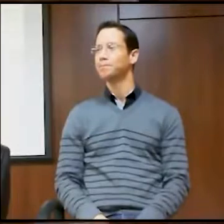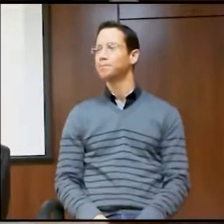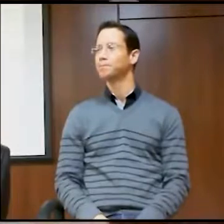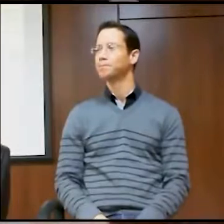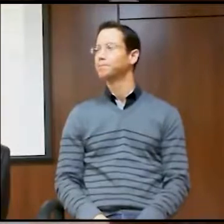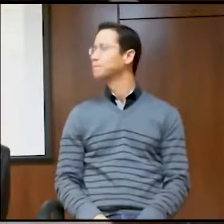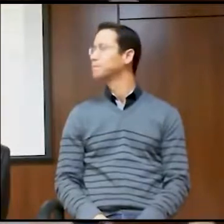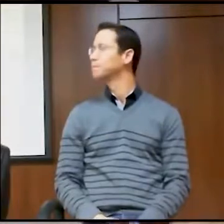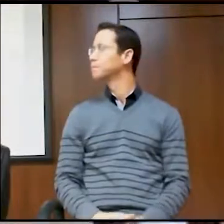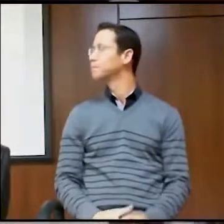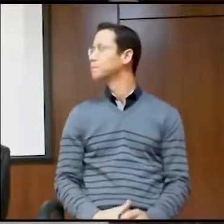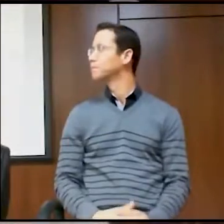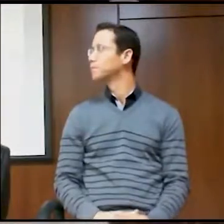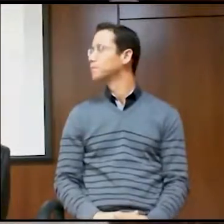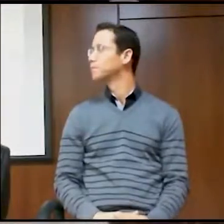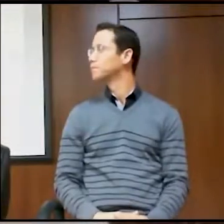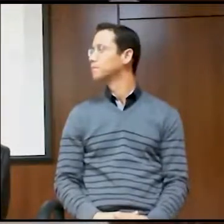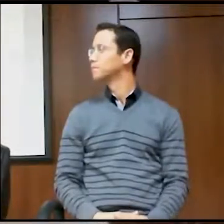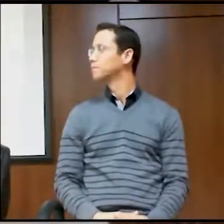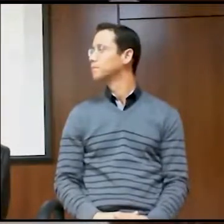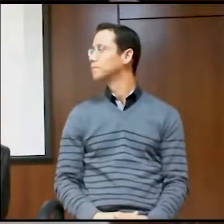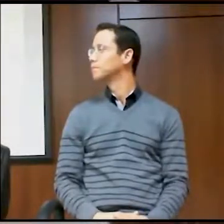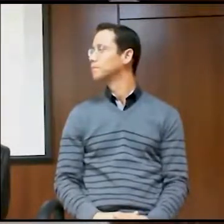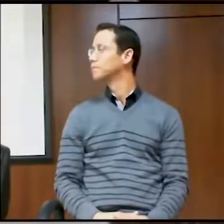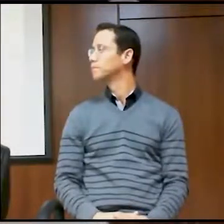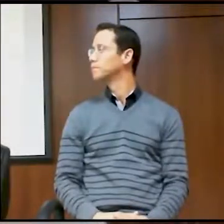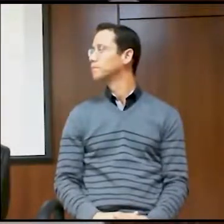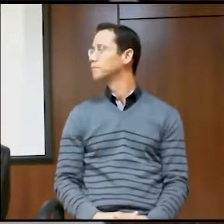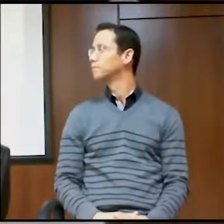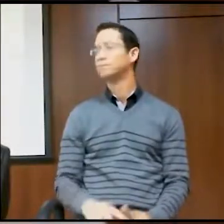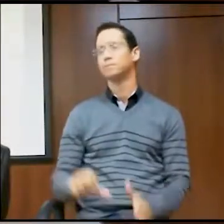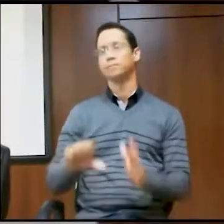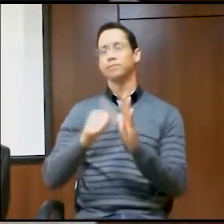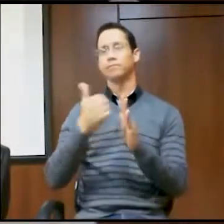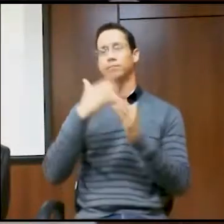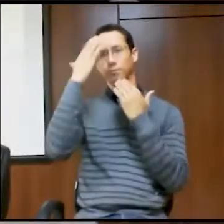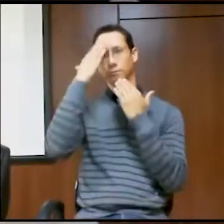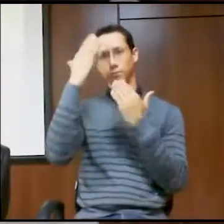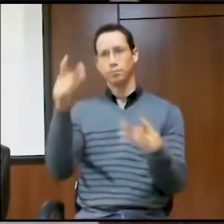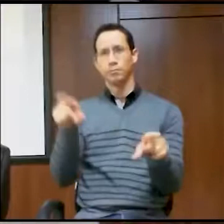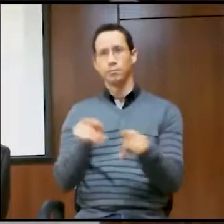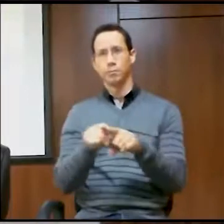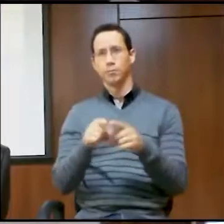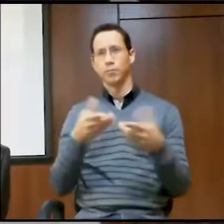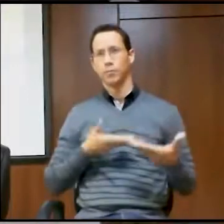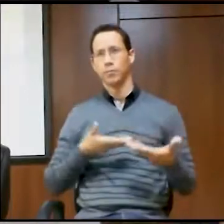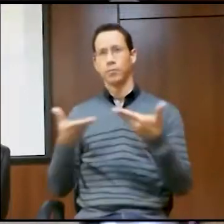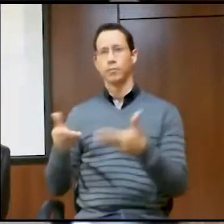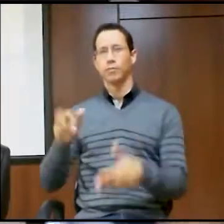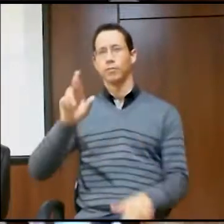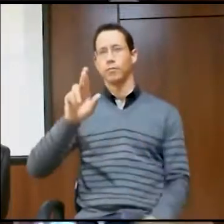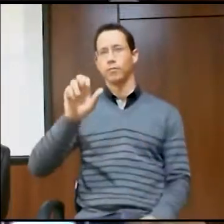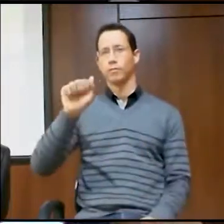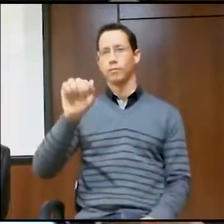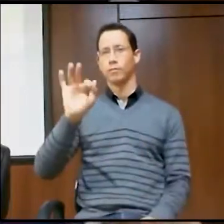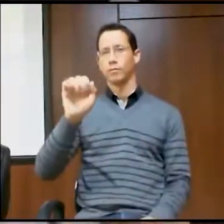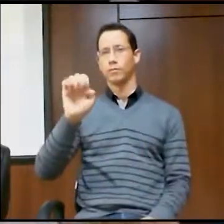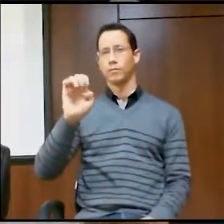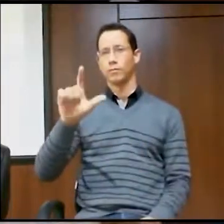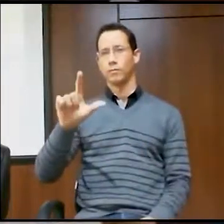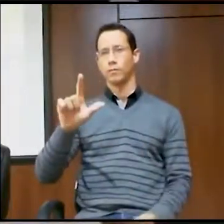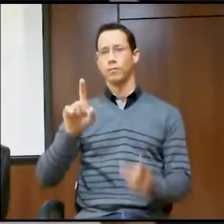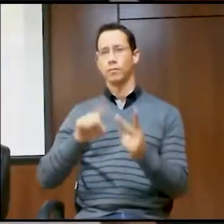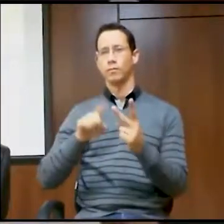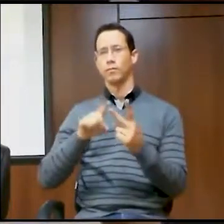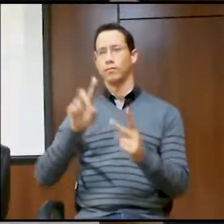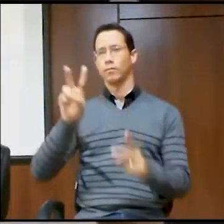então mas eu queria, pessoal, em primeiro lugar, agradecer também o convite do Rafael do Núcleo, né, da Vanessa, que